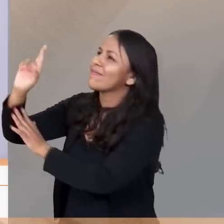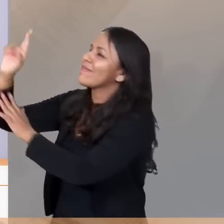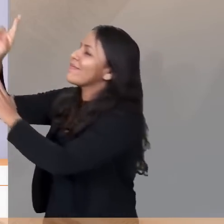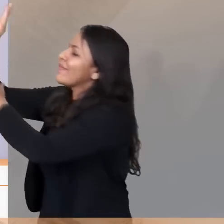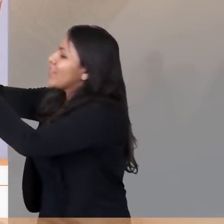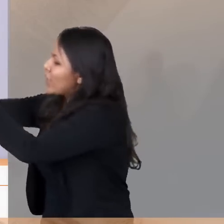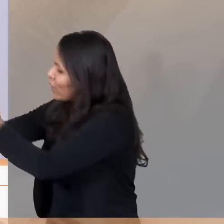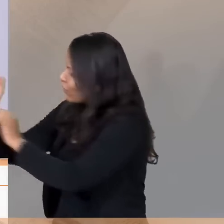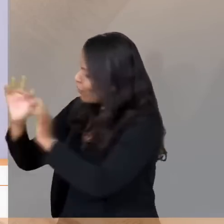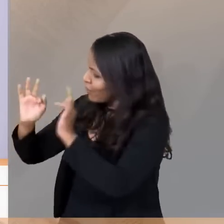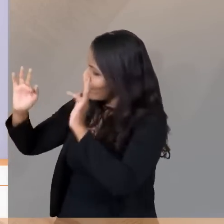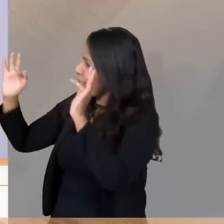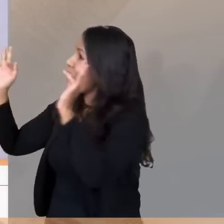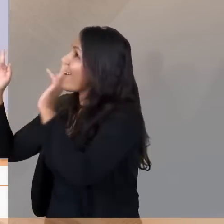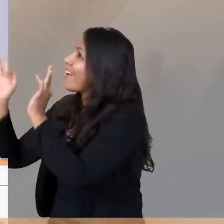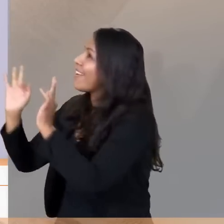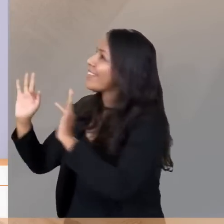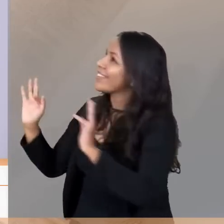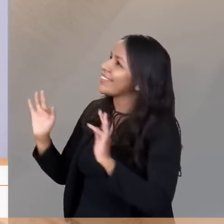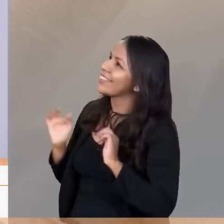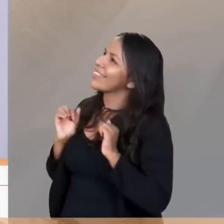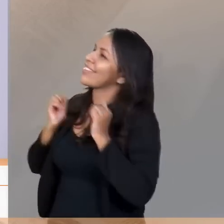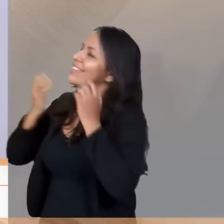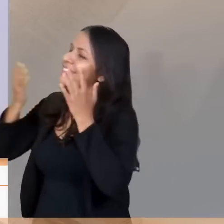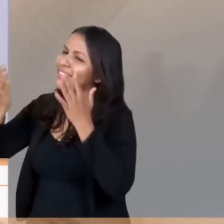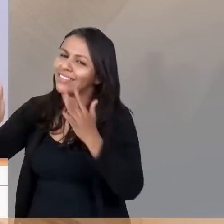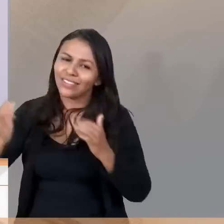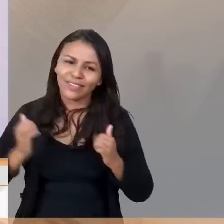em ti nos